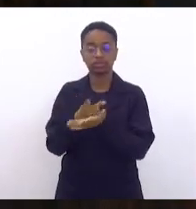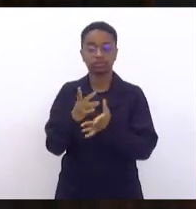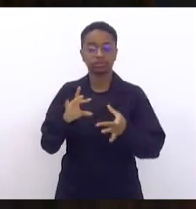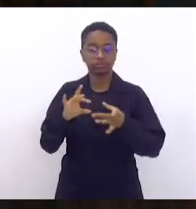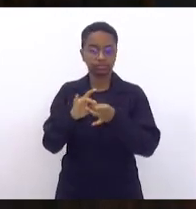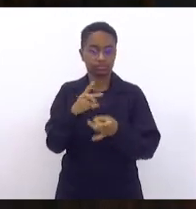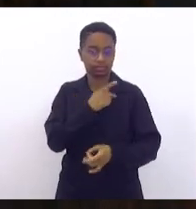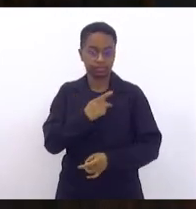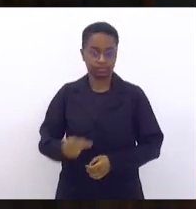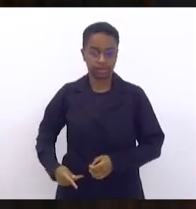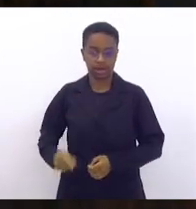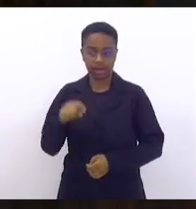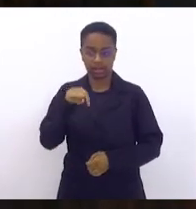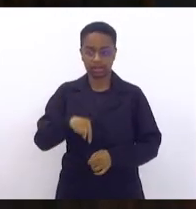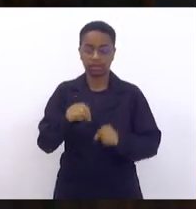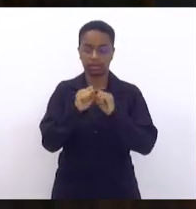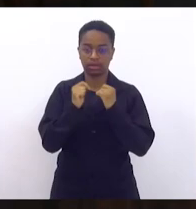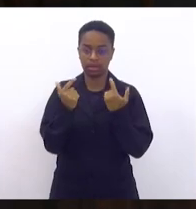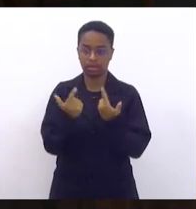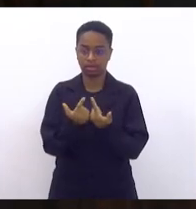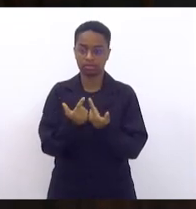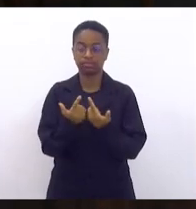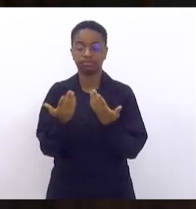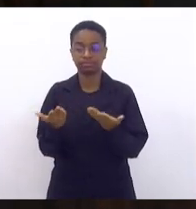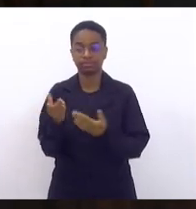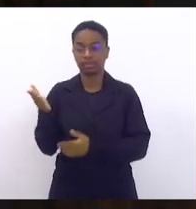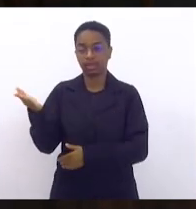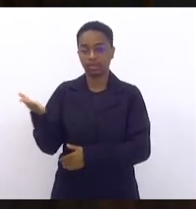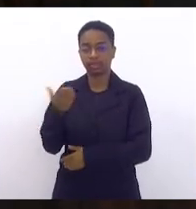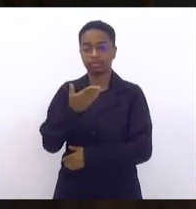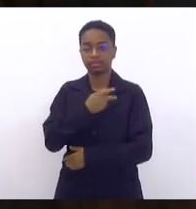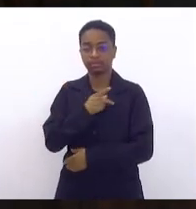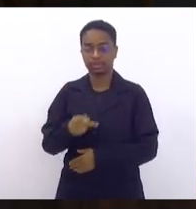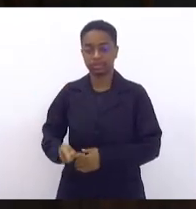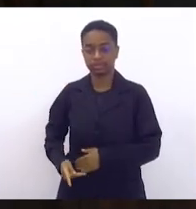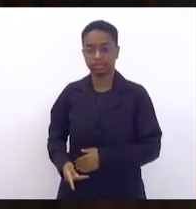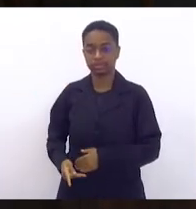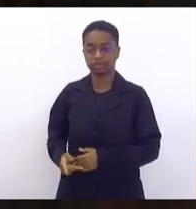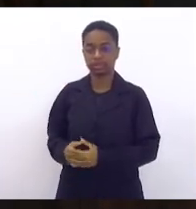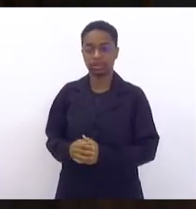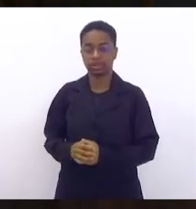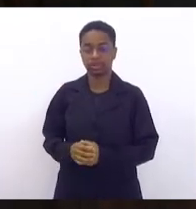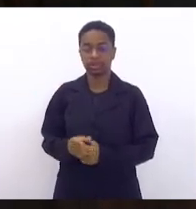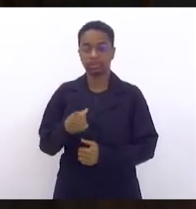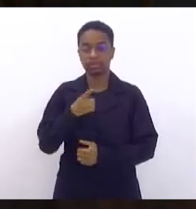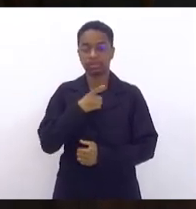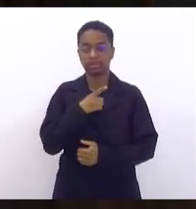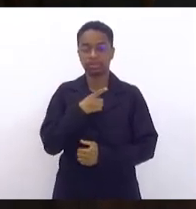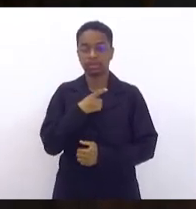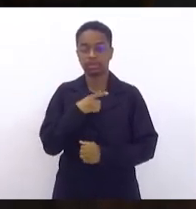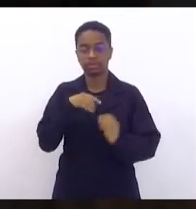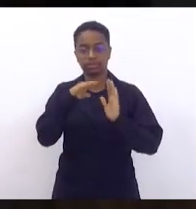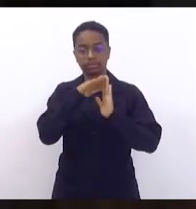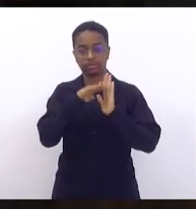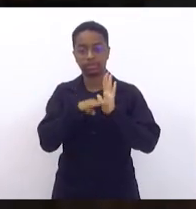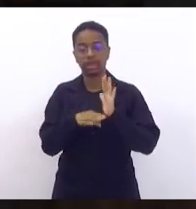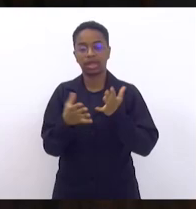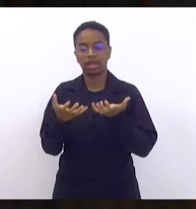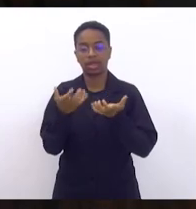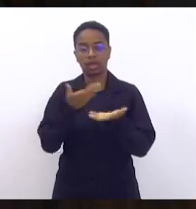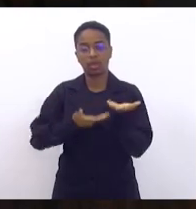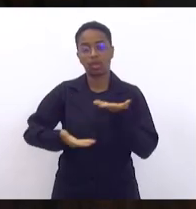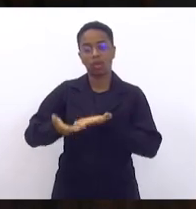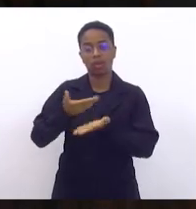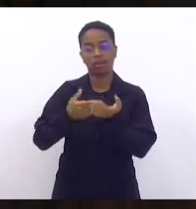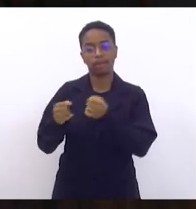presidência desta casa e aí o presidente Bacelar vem com um escopo de compartilhar o